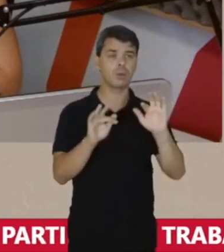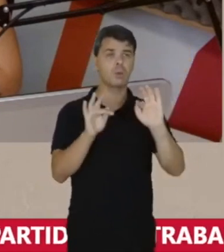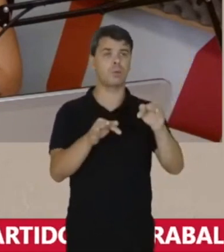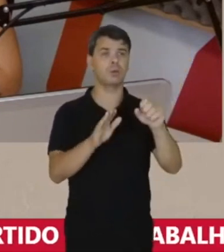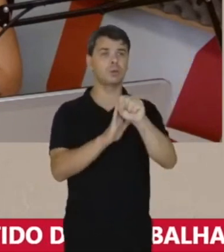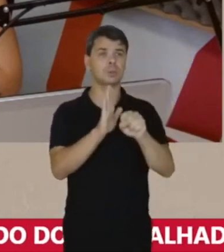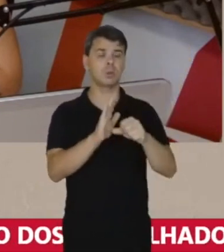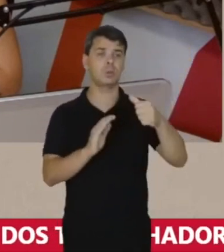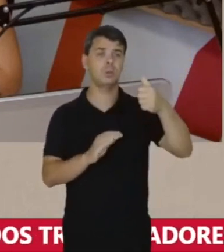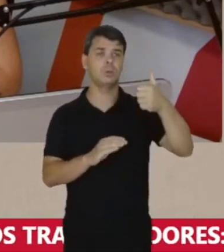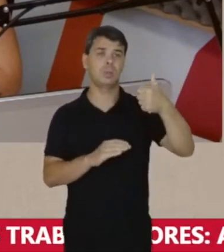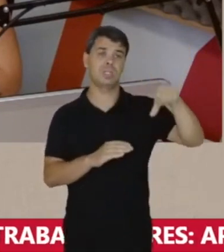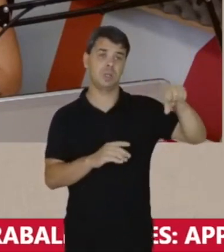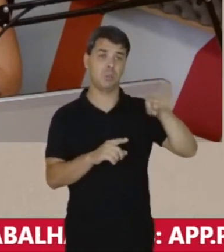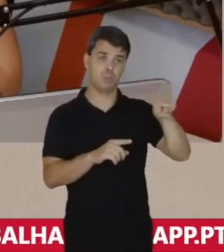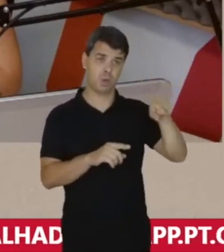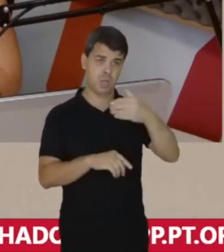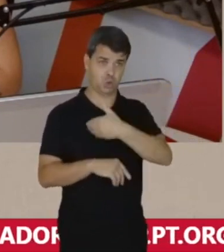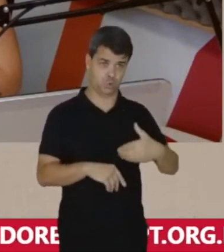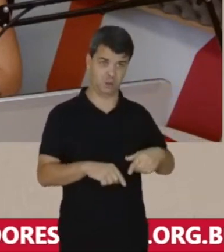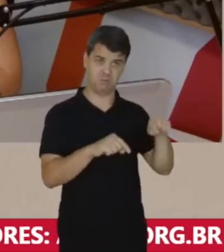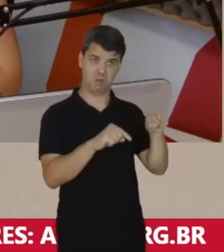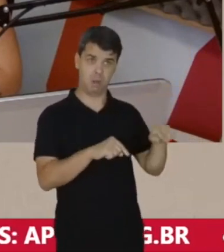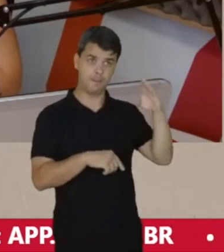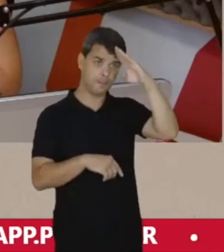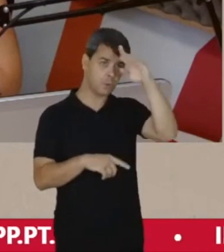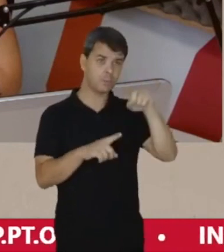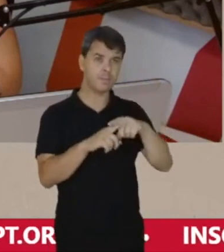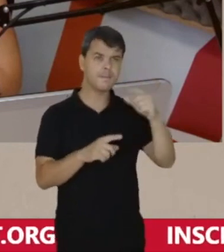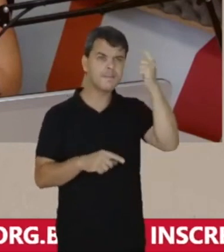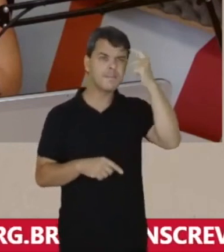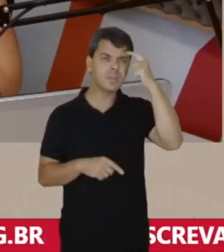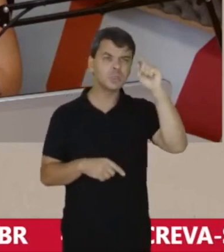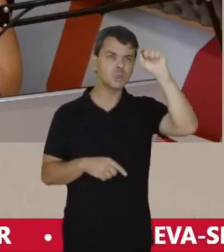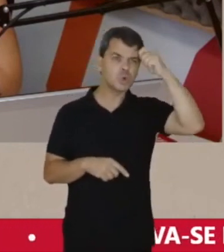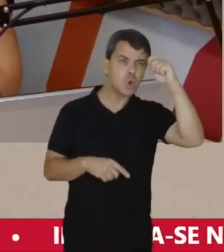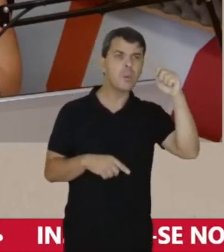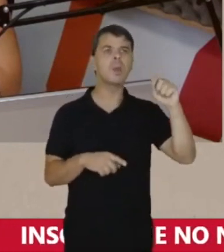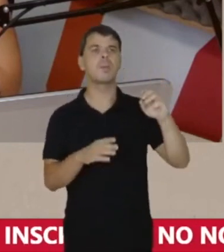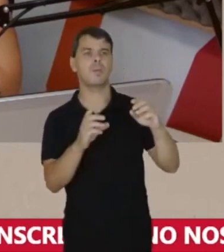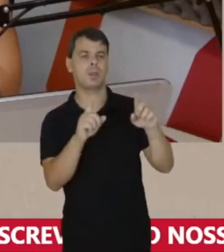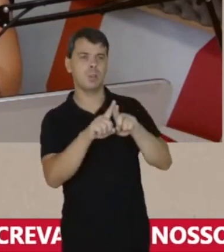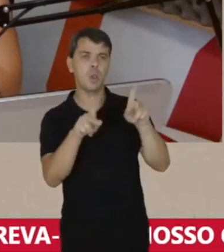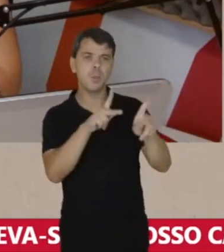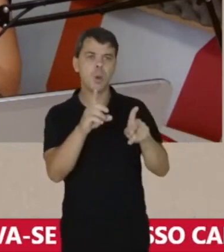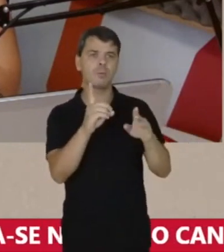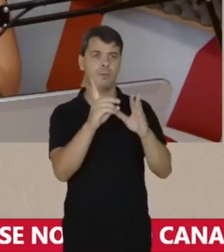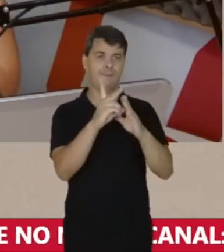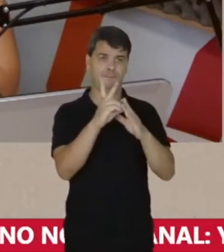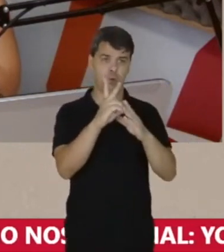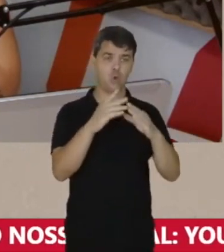século XIX, é porque esse governo que aí está pensa os corpos negros, os corpos indígenas, os corpos